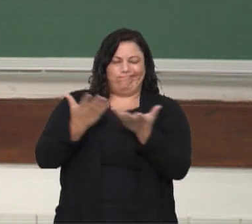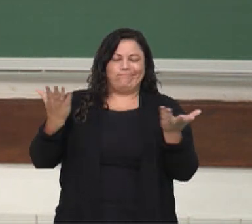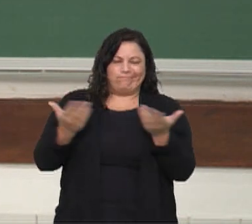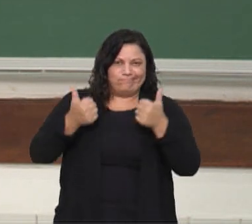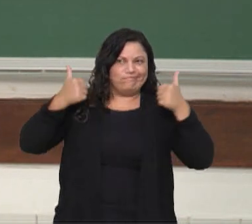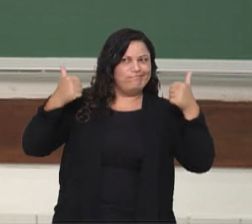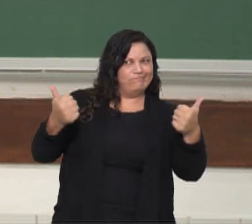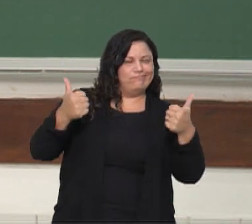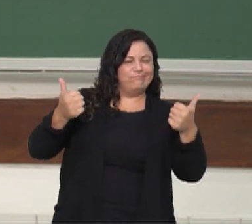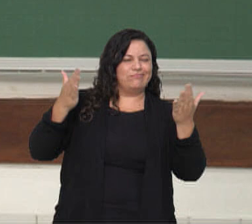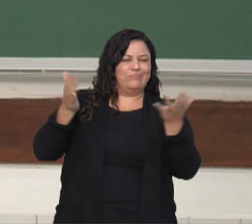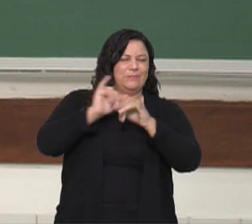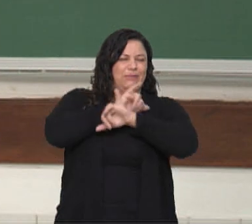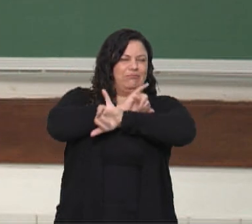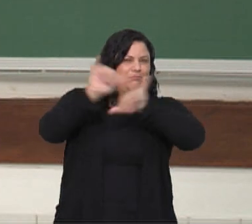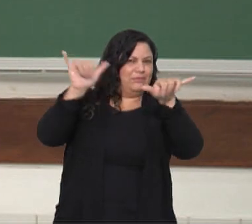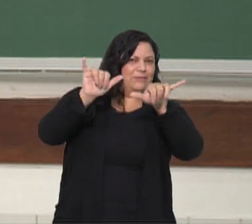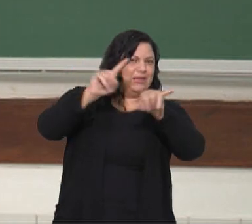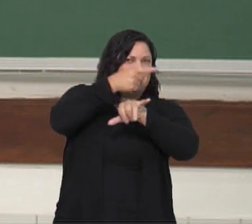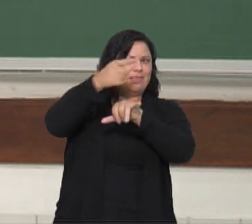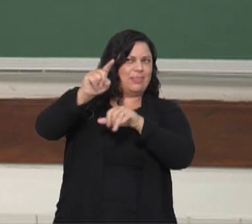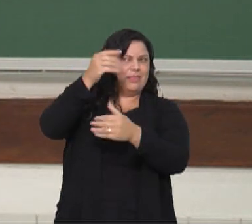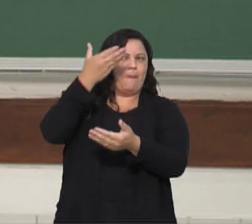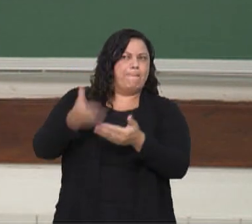meu merchan da próxima aula, hein, pessoal? Não percam!